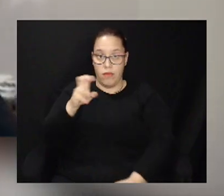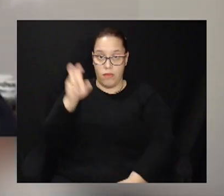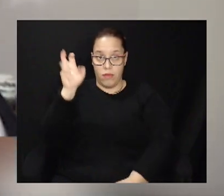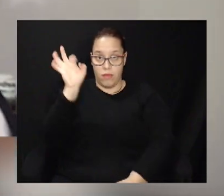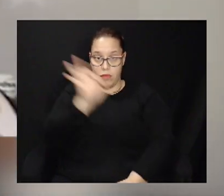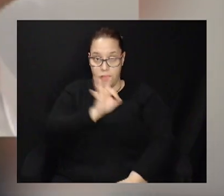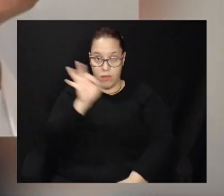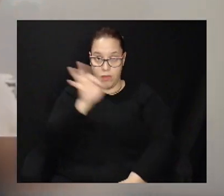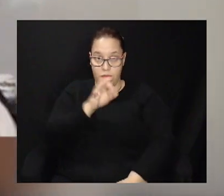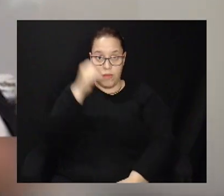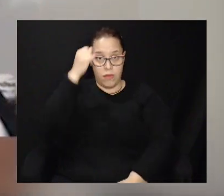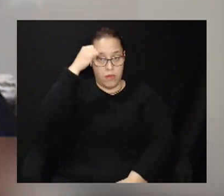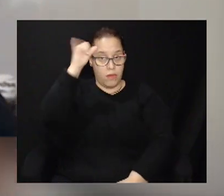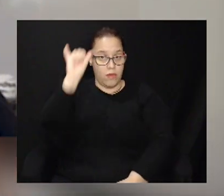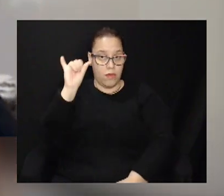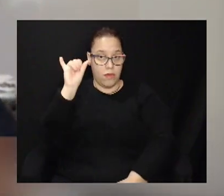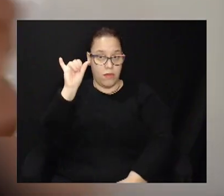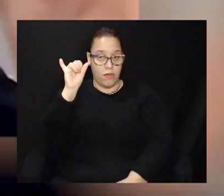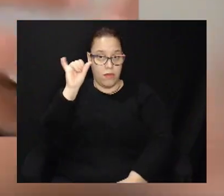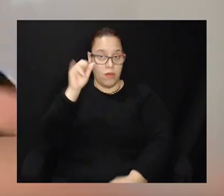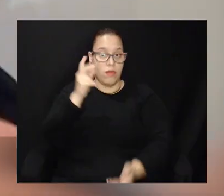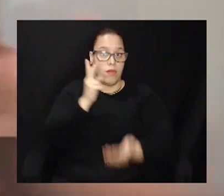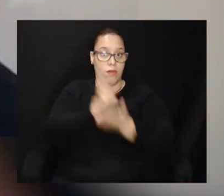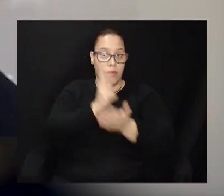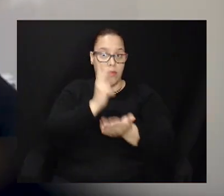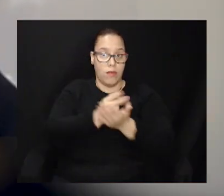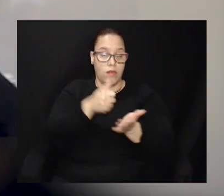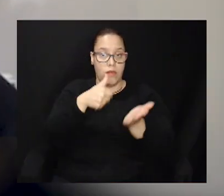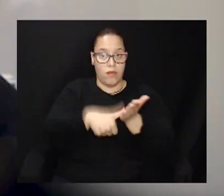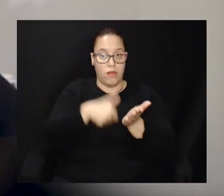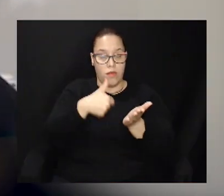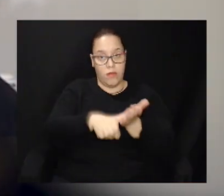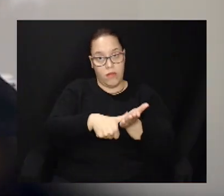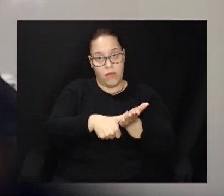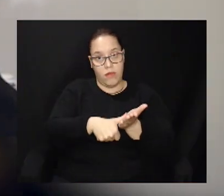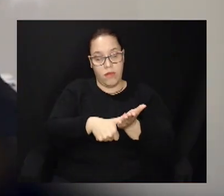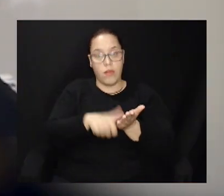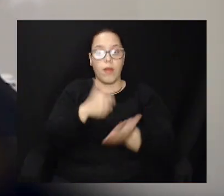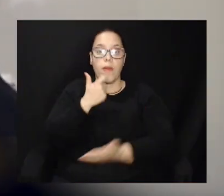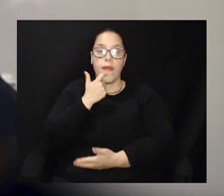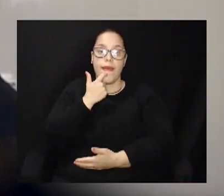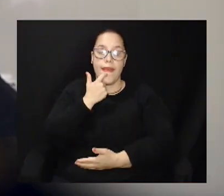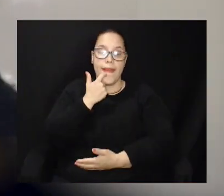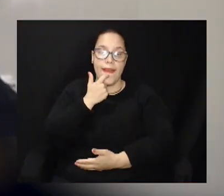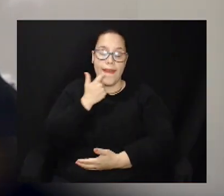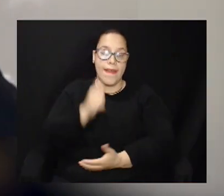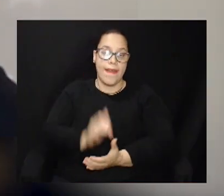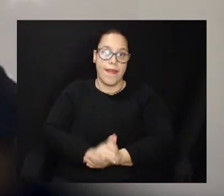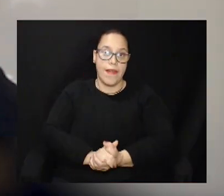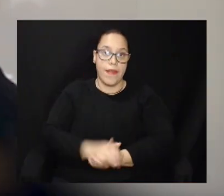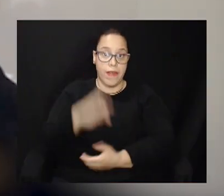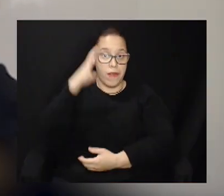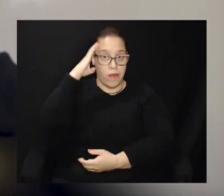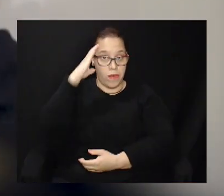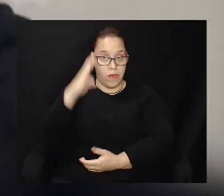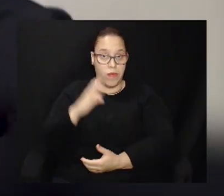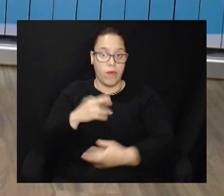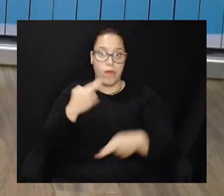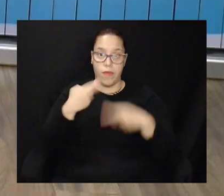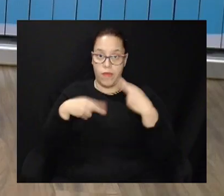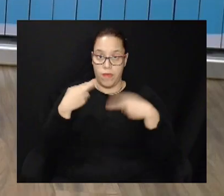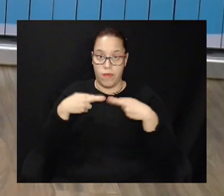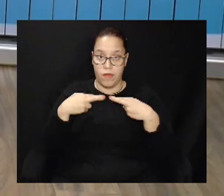prevêem a continuidade da estabilidade verificada nos últimos meses, principalmente em relação ao